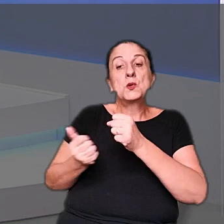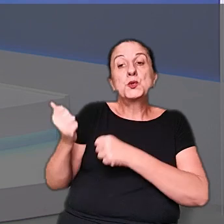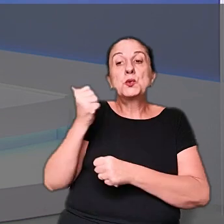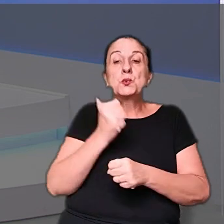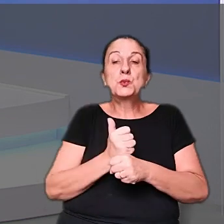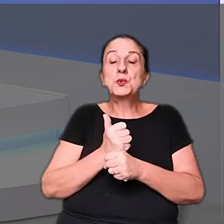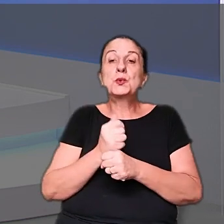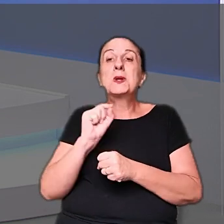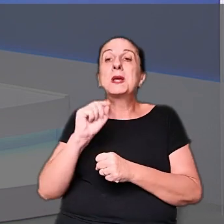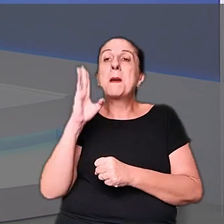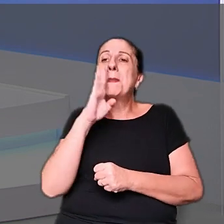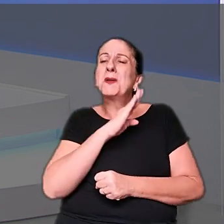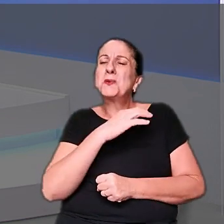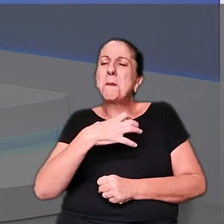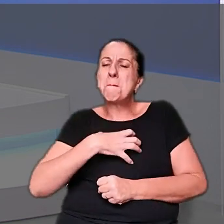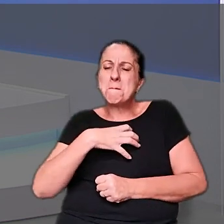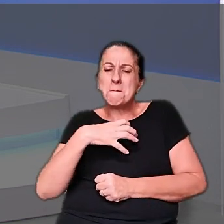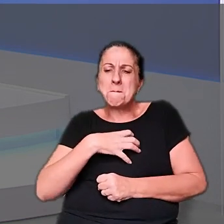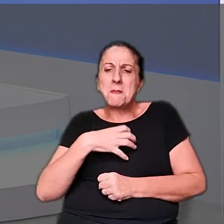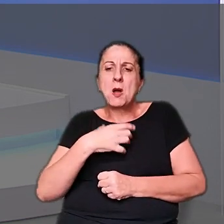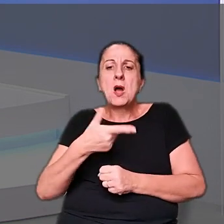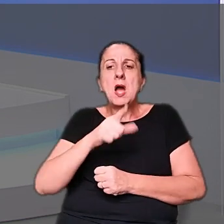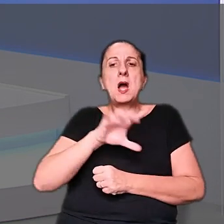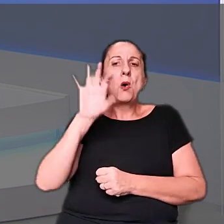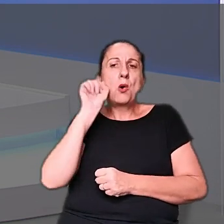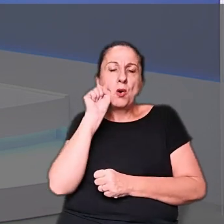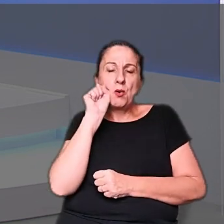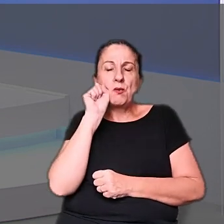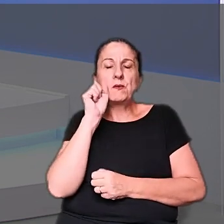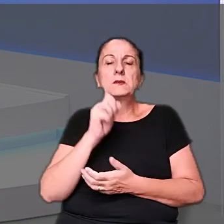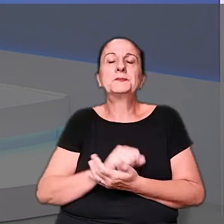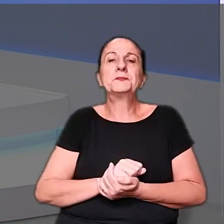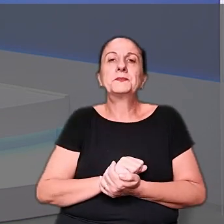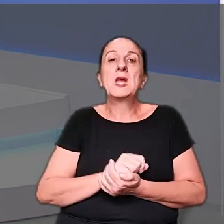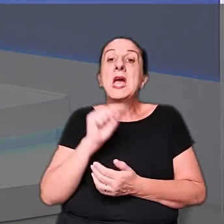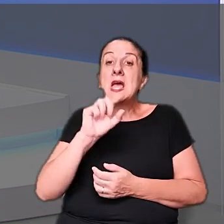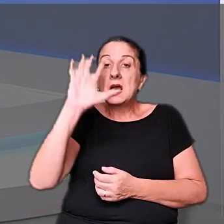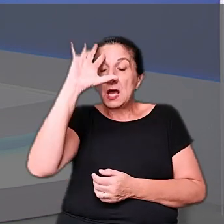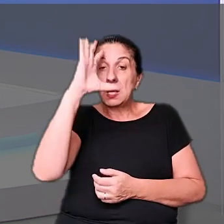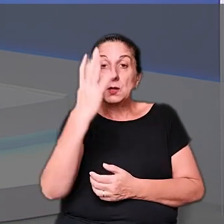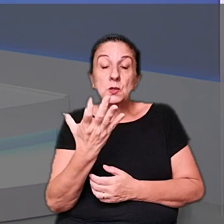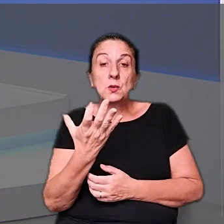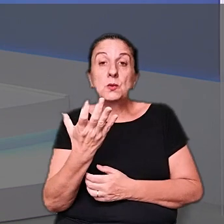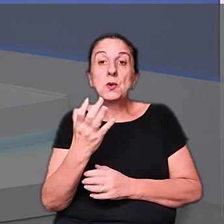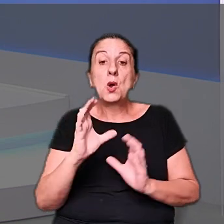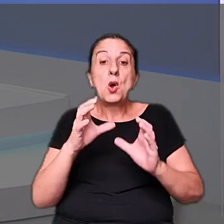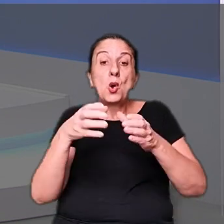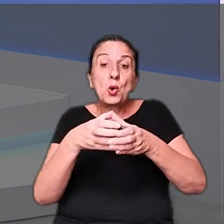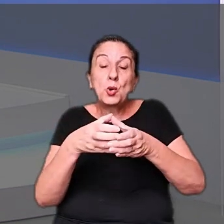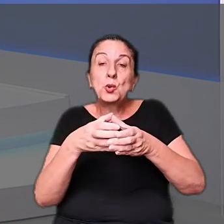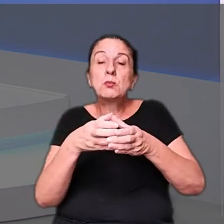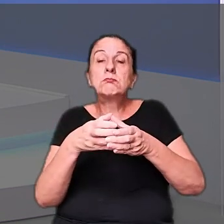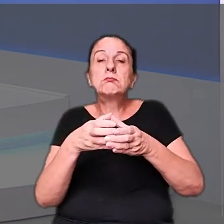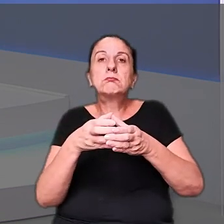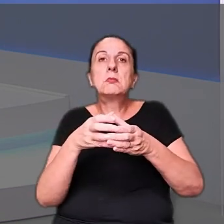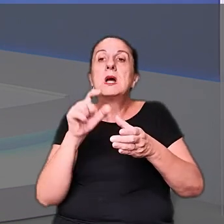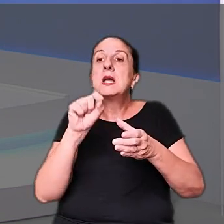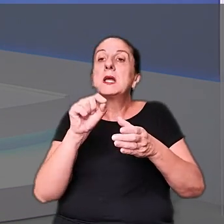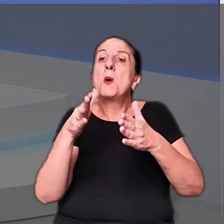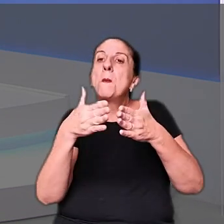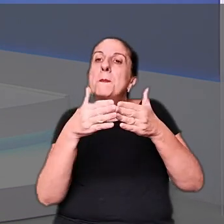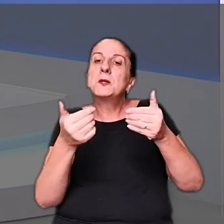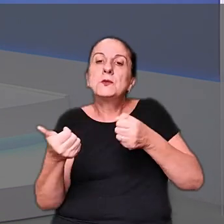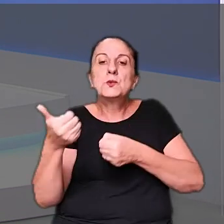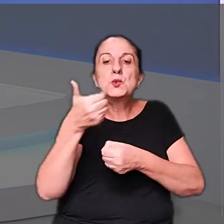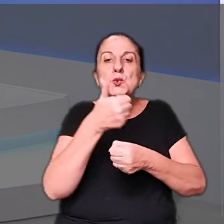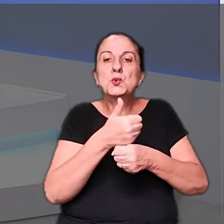em substituição à que passou mal antes de ser ouvida na audiência de instrução. Nessa decisão, Anderson, o colegiado concluiu